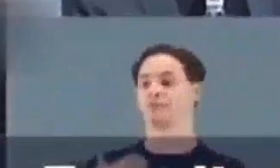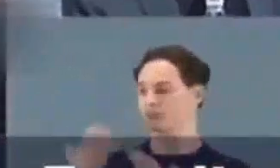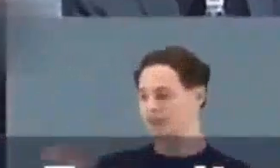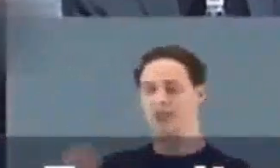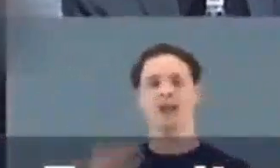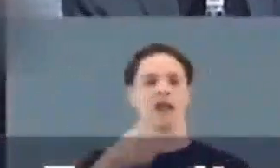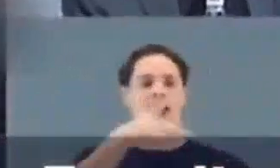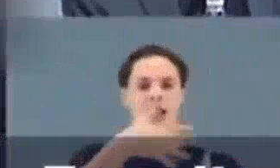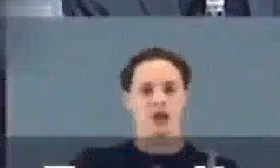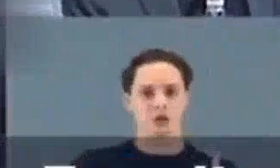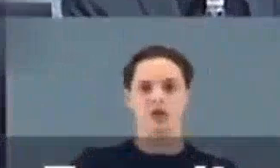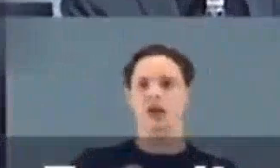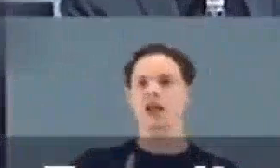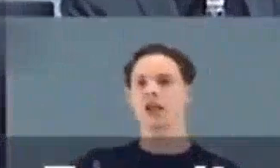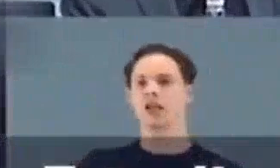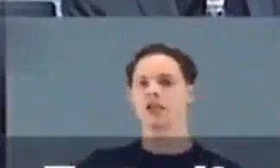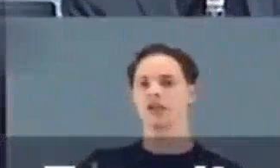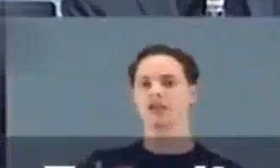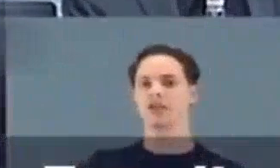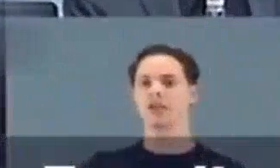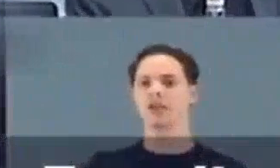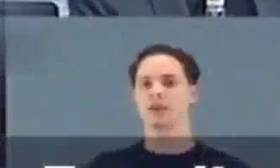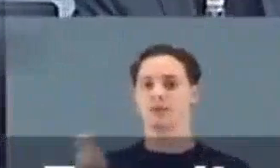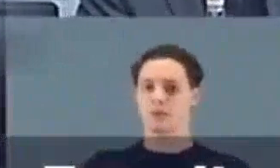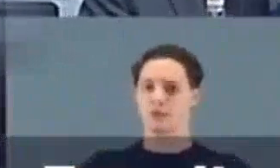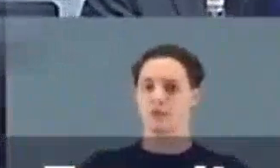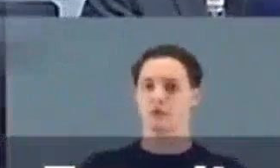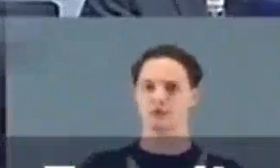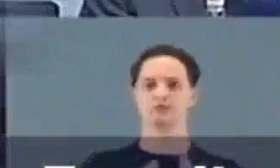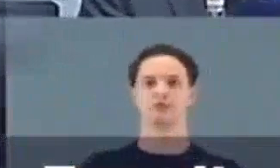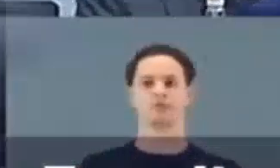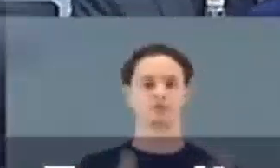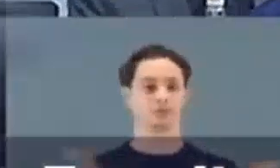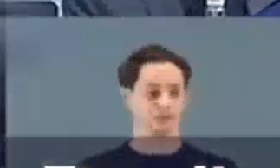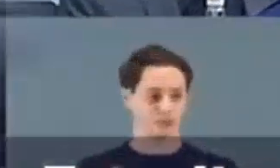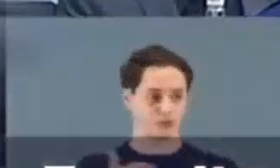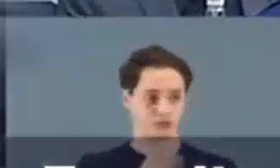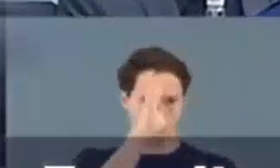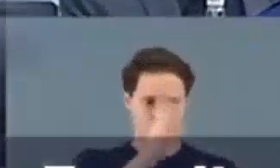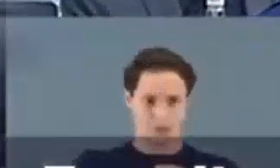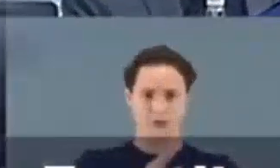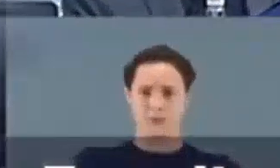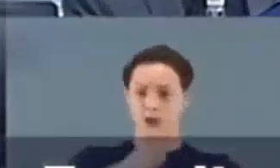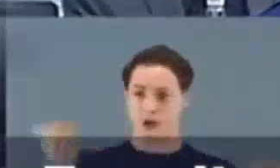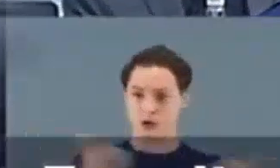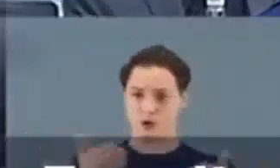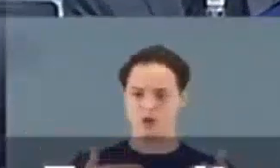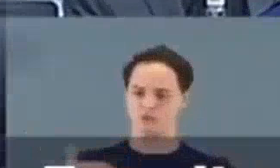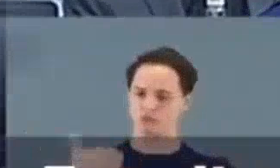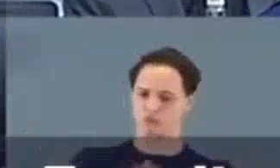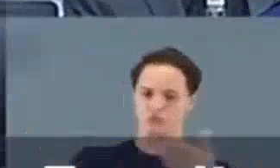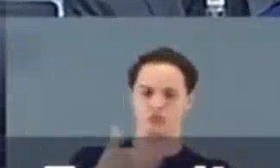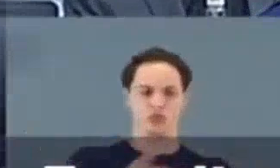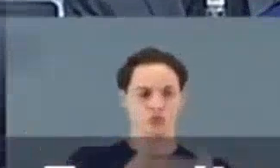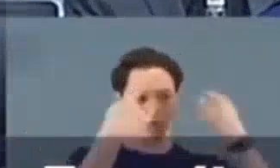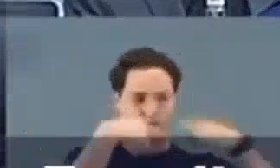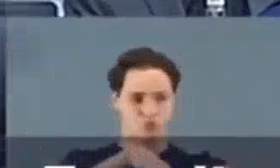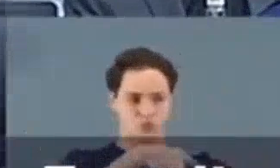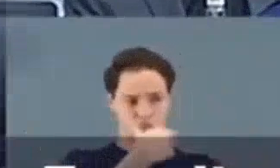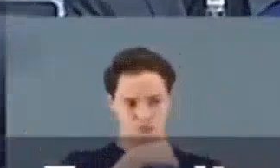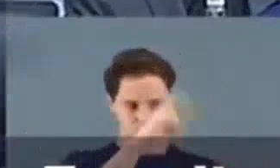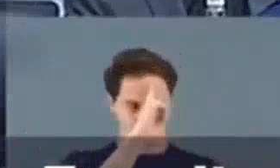relatora, pode continuar com a sua fala. Vou, para fechar acerca de mais esse processo contra o senhor, eu